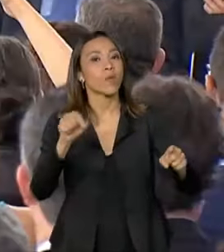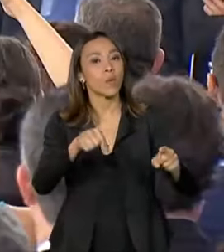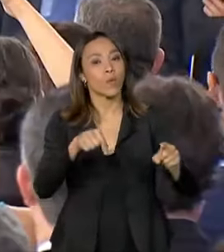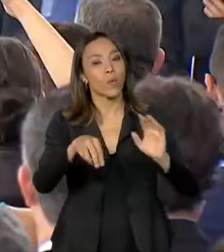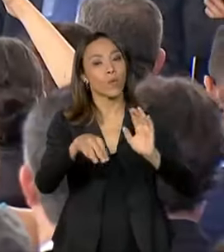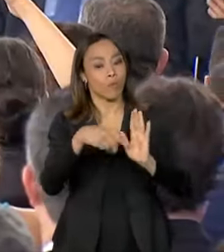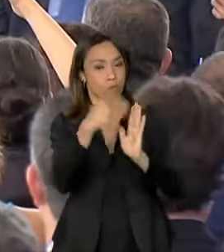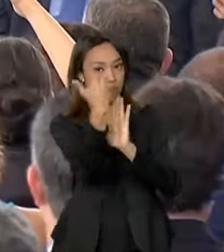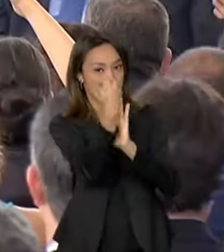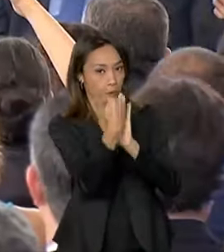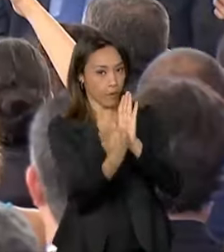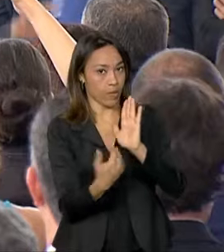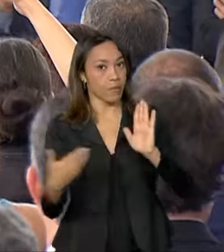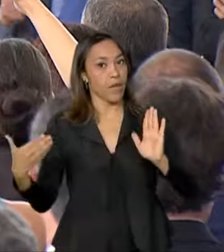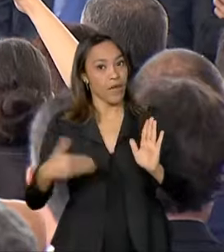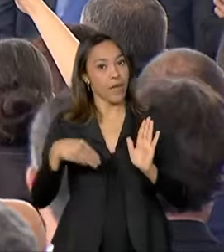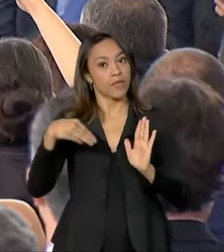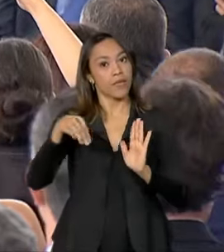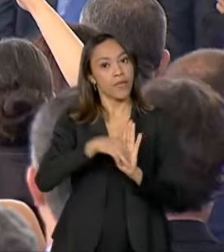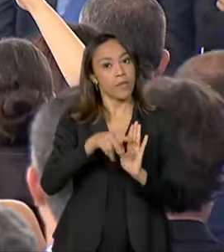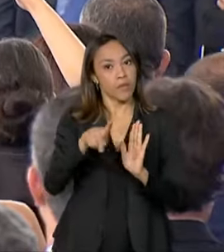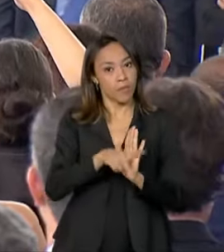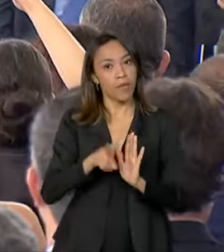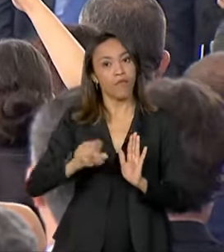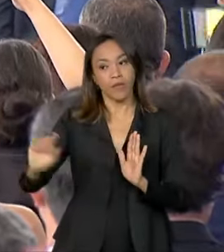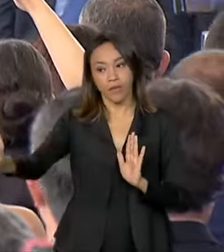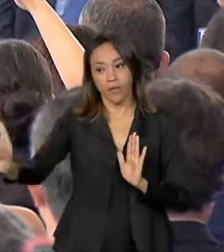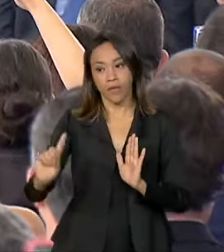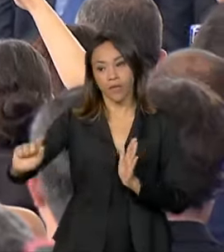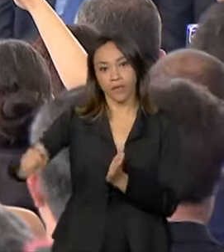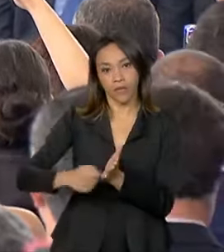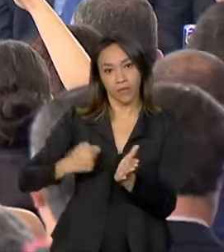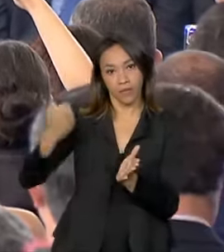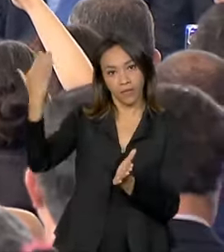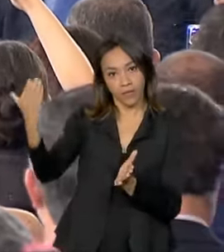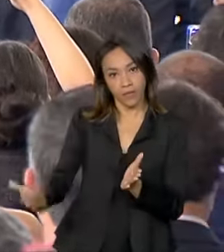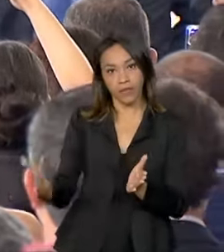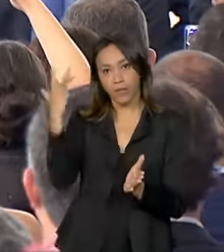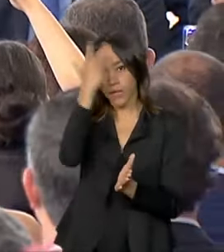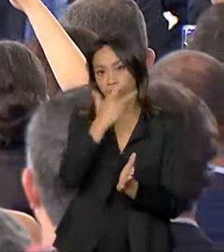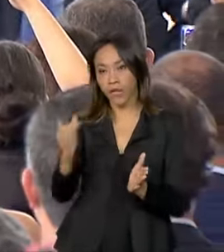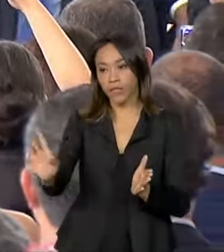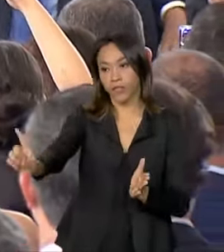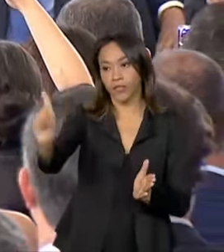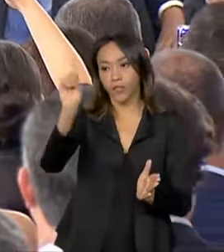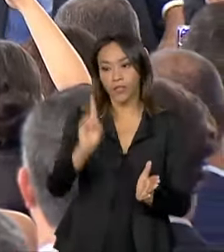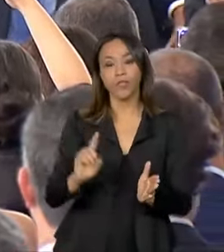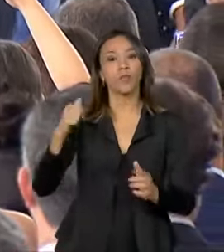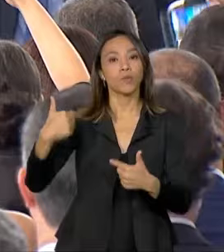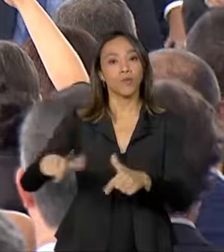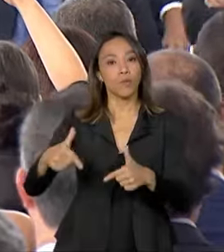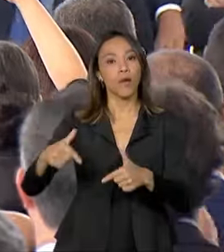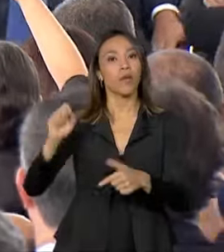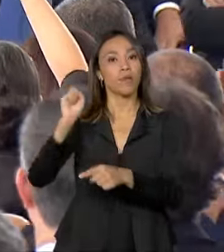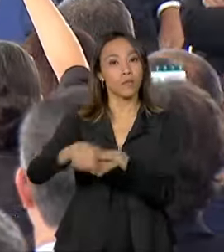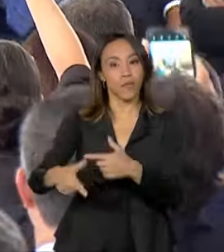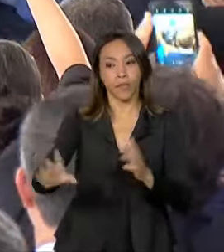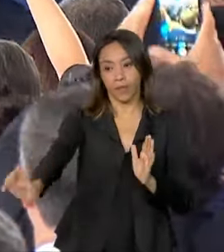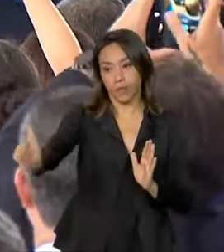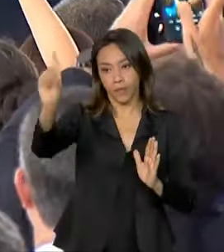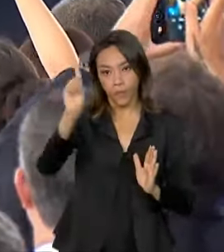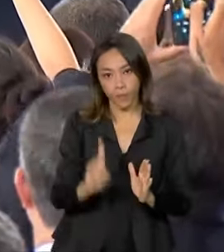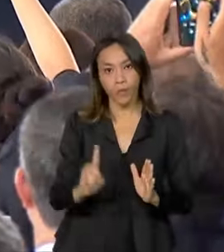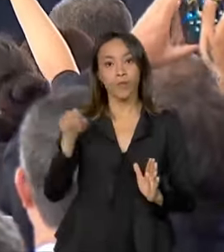será ratificada pelos ministros da Fazenda, do Trabalho e Emprego, do Desenvolvimento e